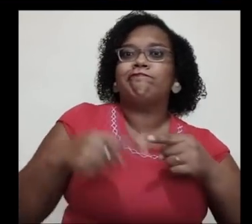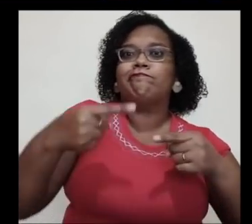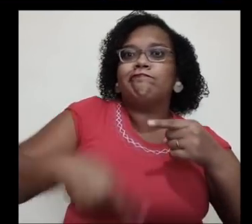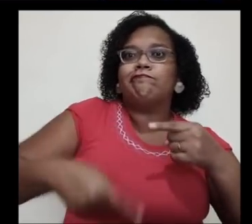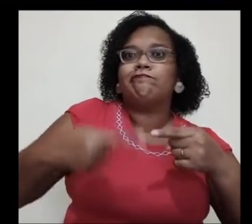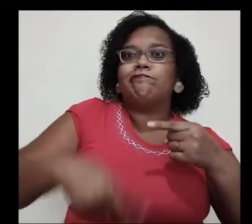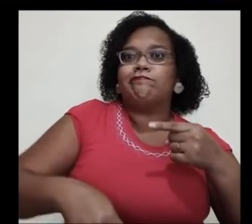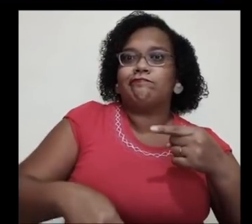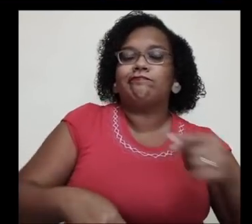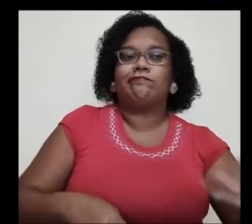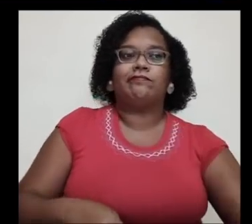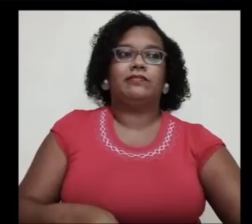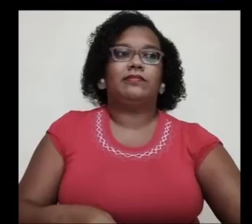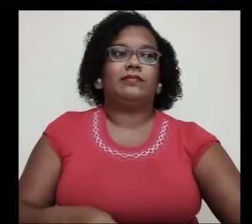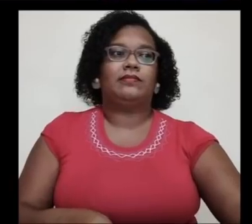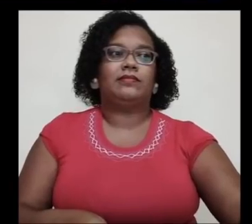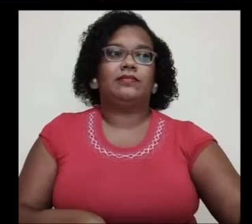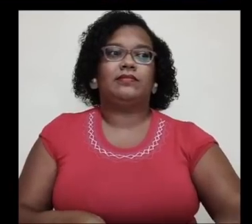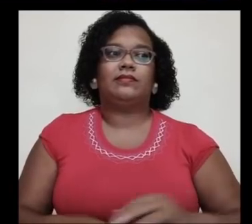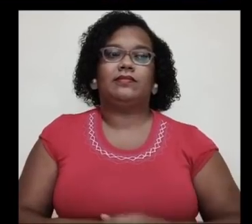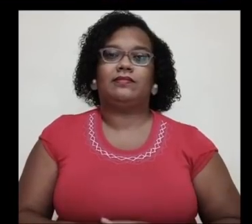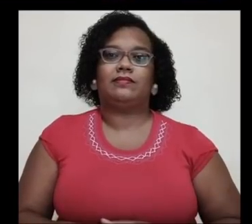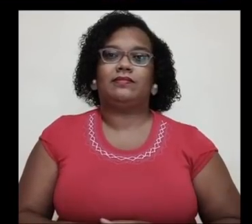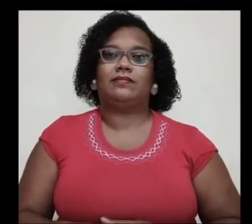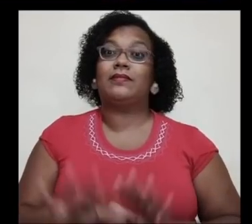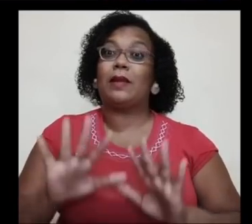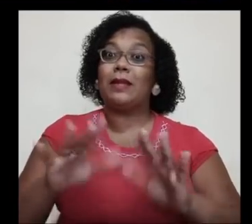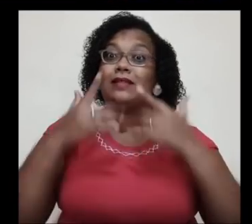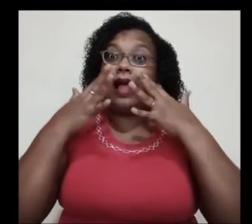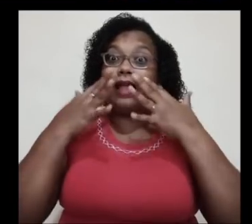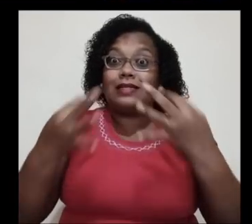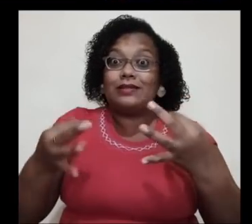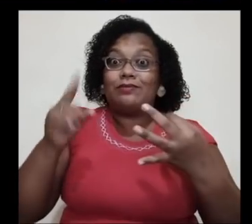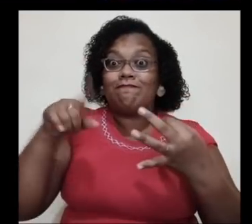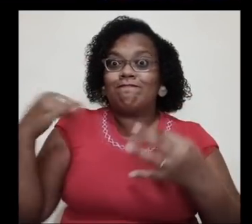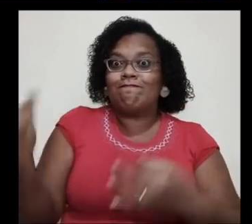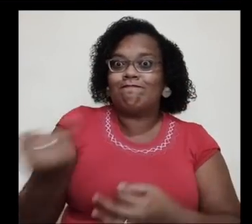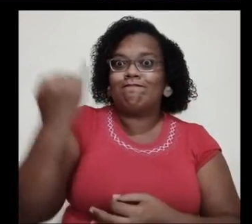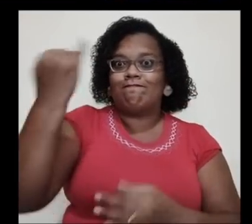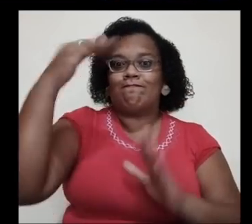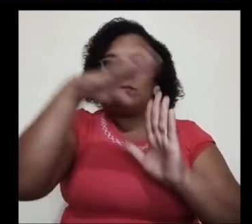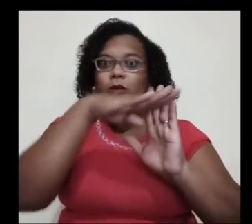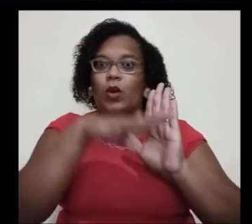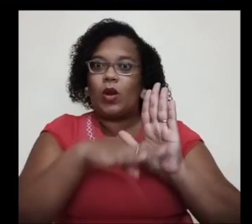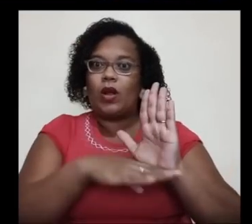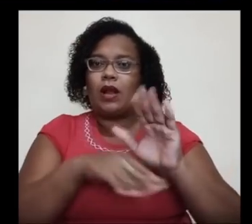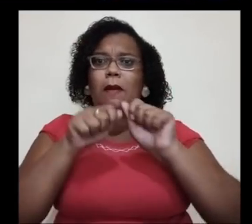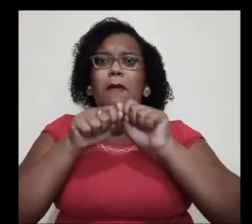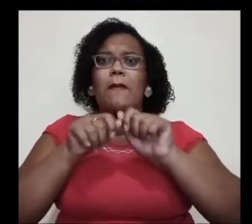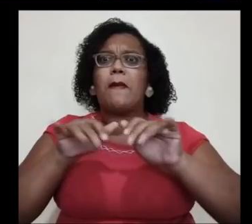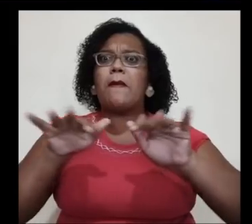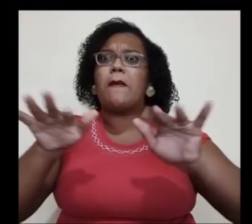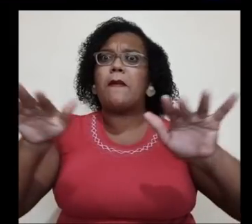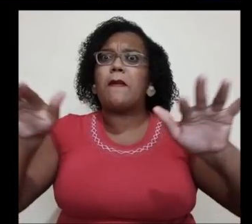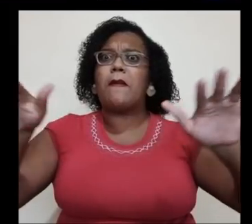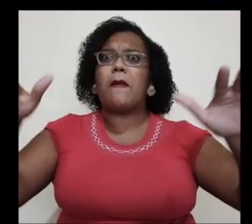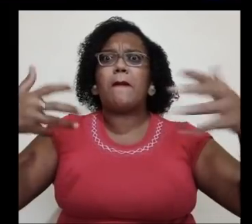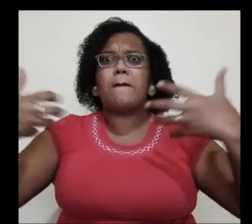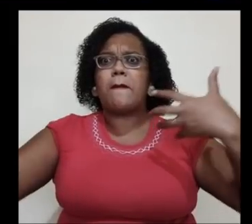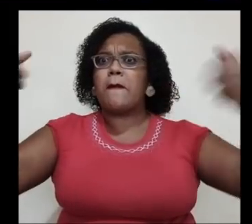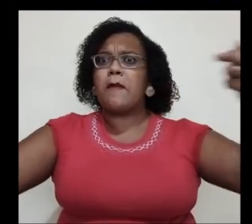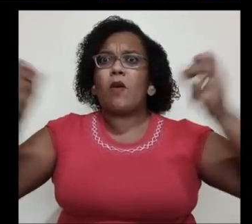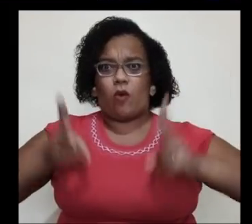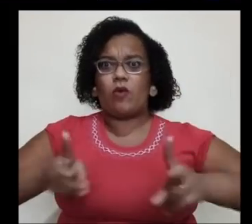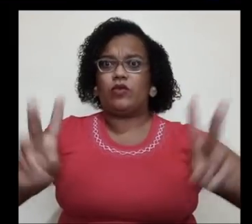programa se expandir e ter continuidade. Eu chamo a atenção também de um aspecto que, frequentemente, no Congresso